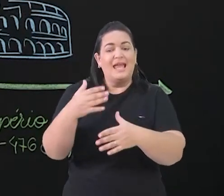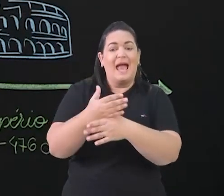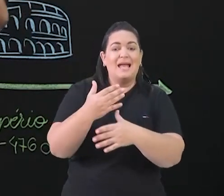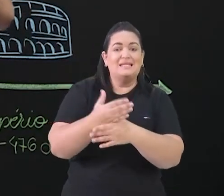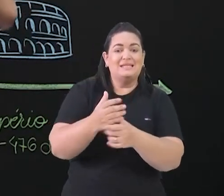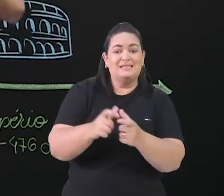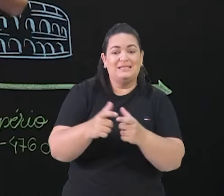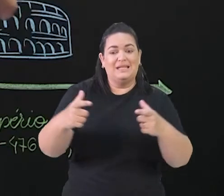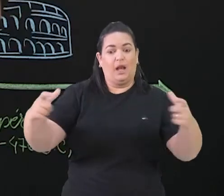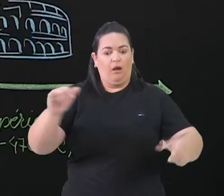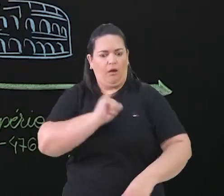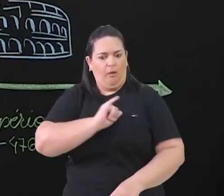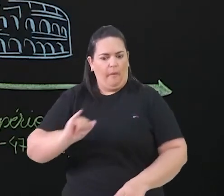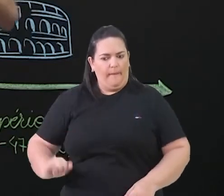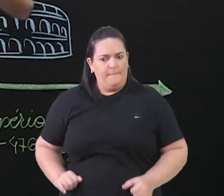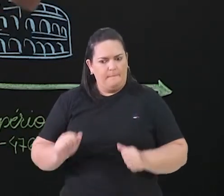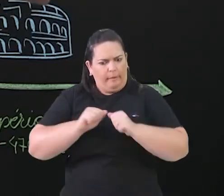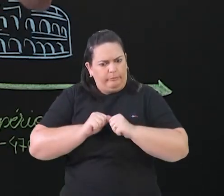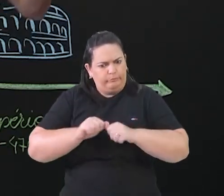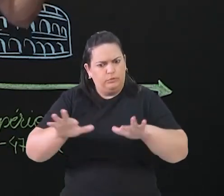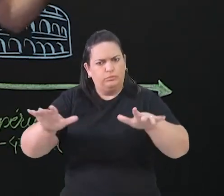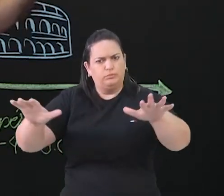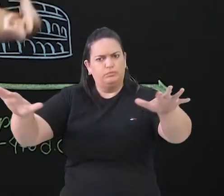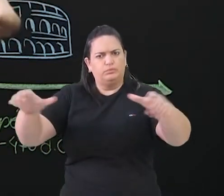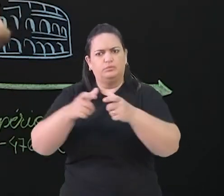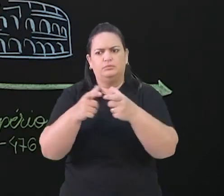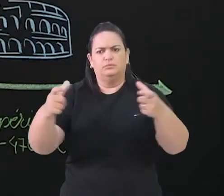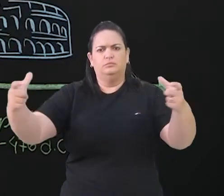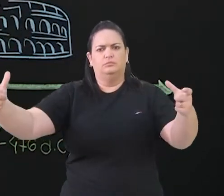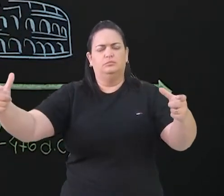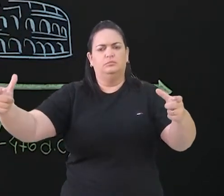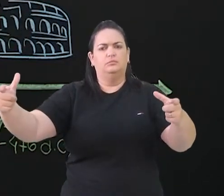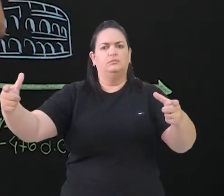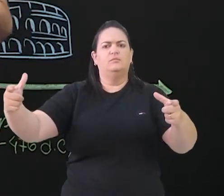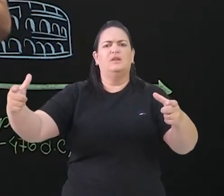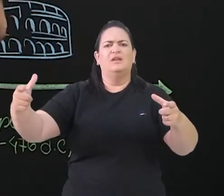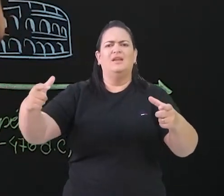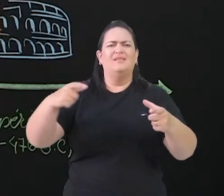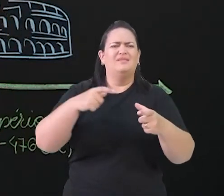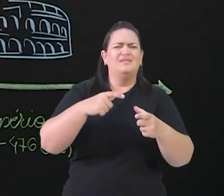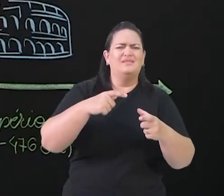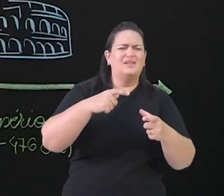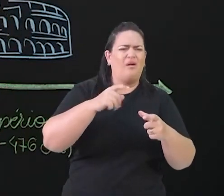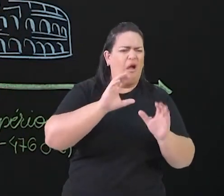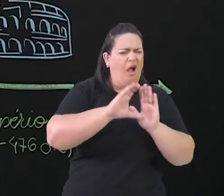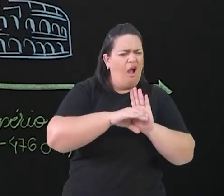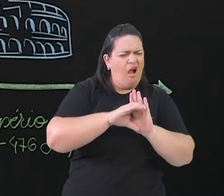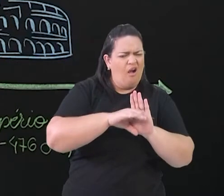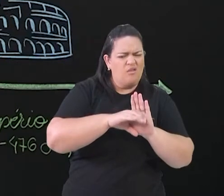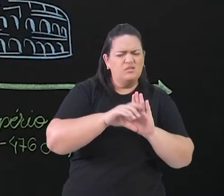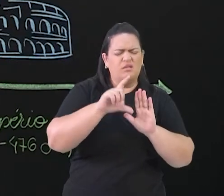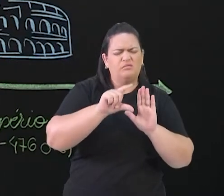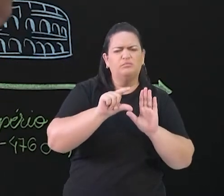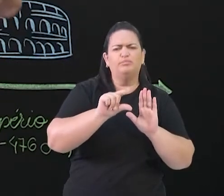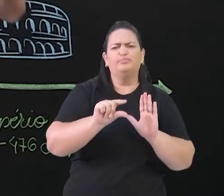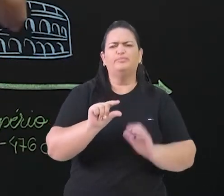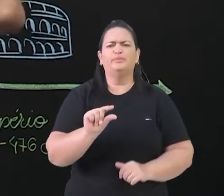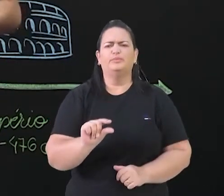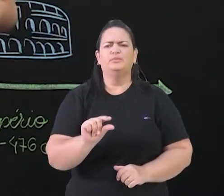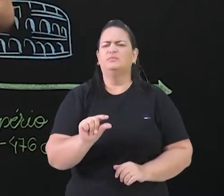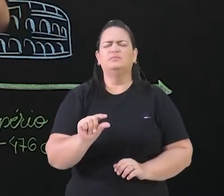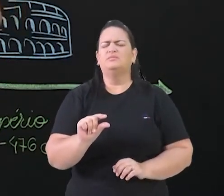Império Romano, com o aumento da civilização romana, um aumento territorial mesmo, isso foi se perdendo um pouco, porque os romanos